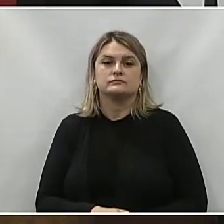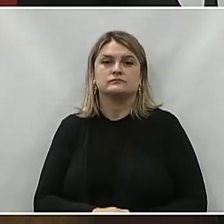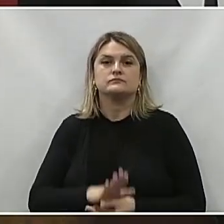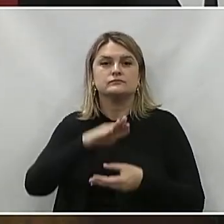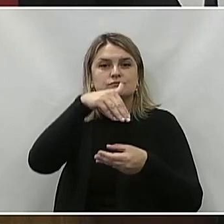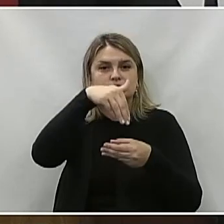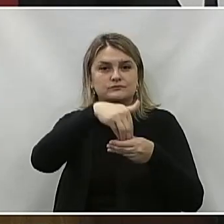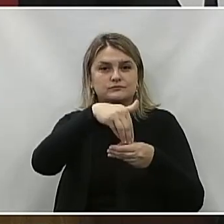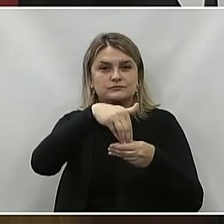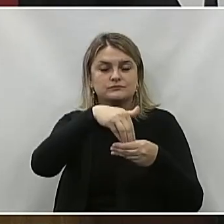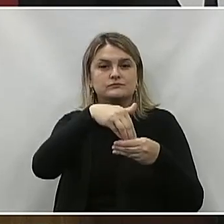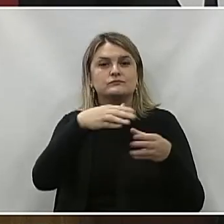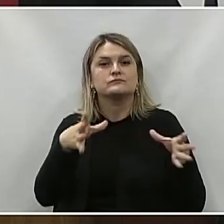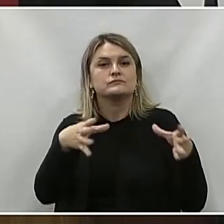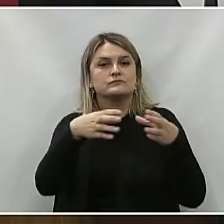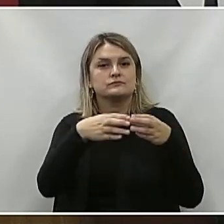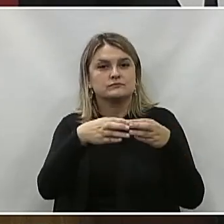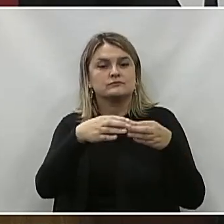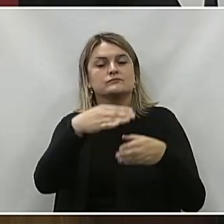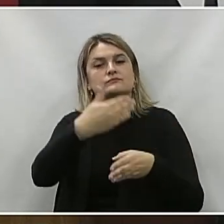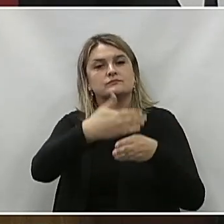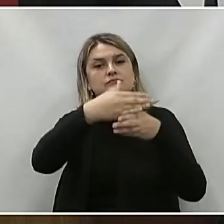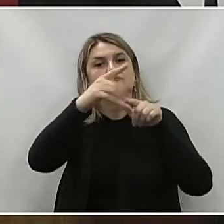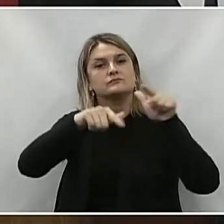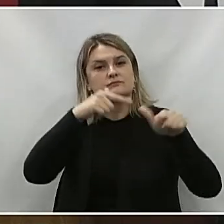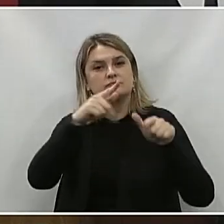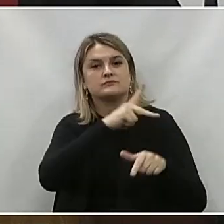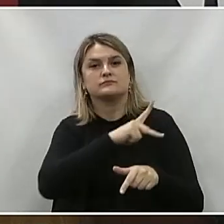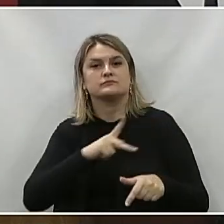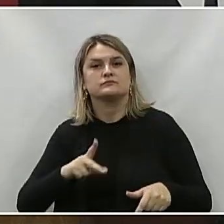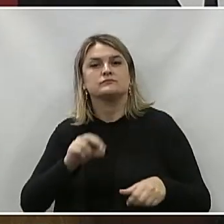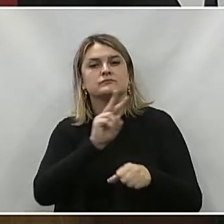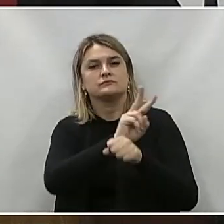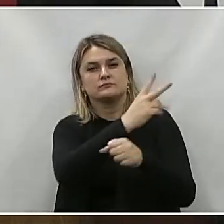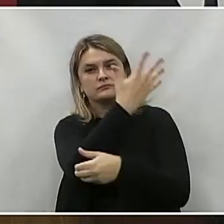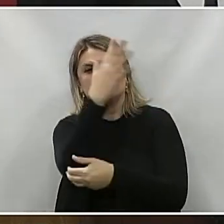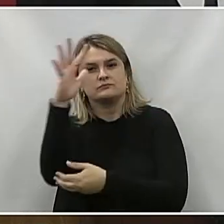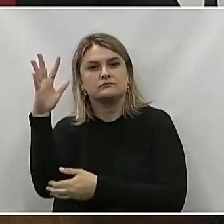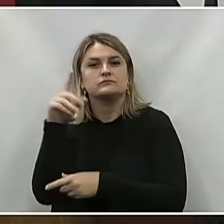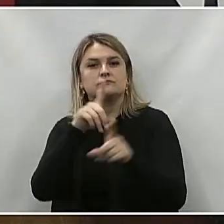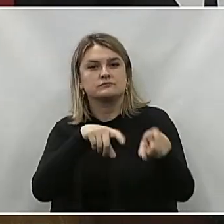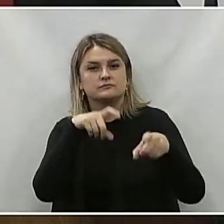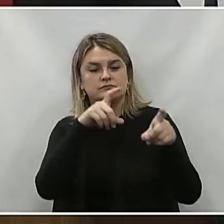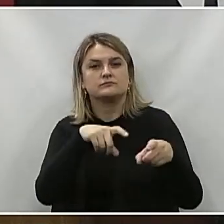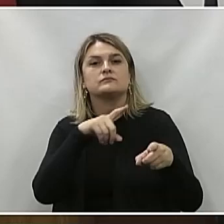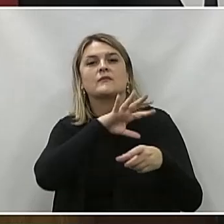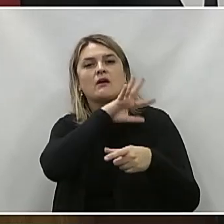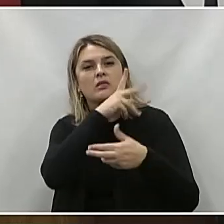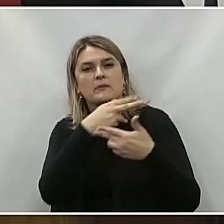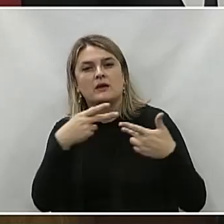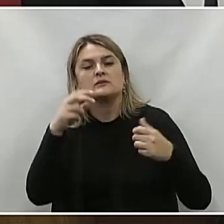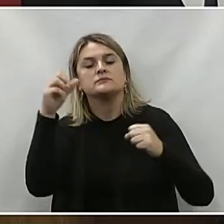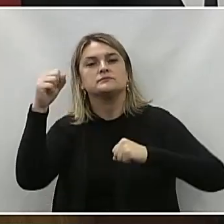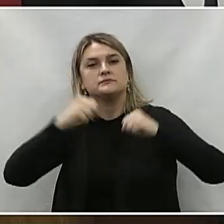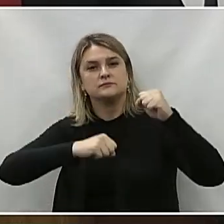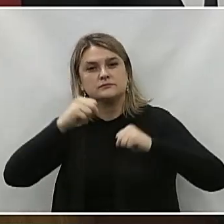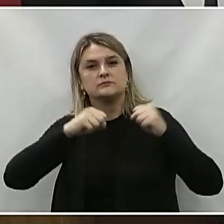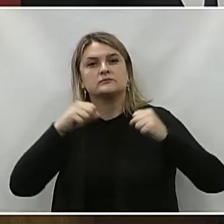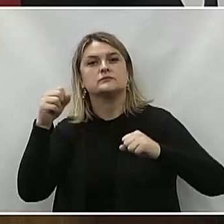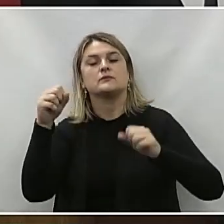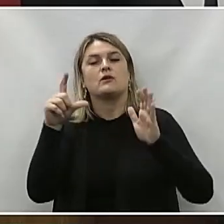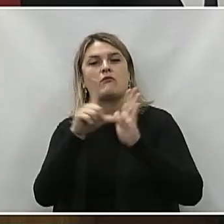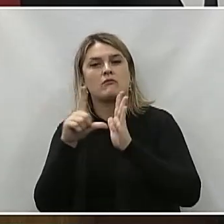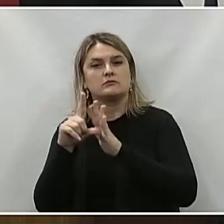Votação Do parecer fundamentado Da comissão De obras Serviços públicos Meio ambiente Agricultura Pecuária Indústria Comércio E turismo